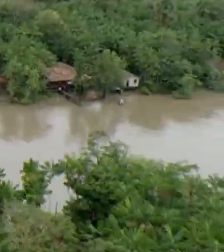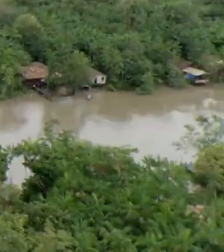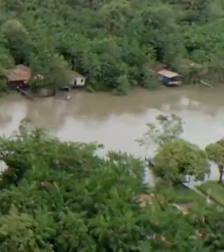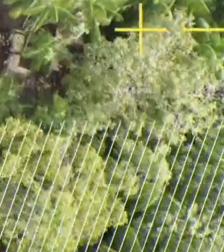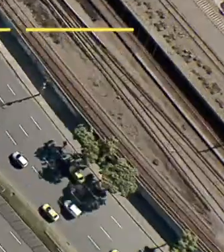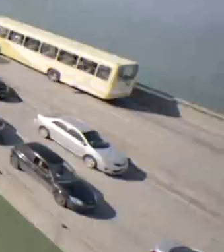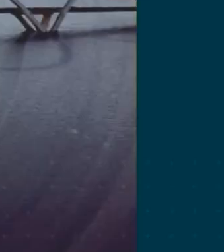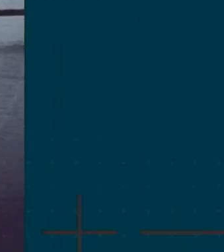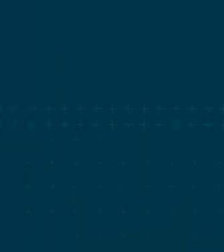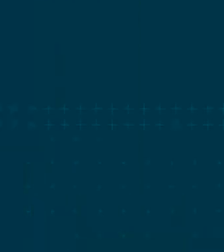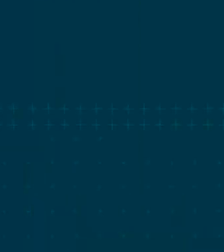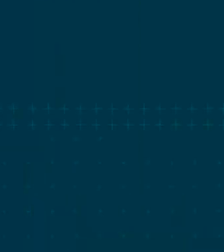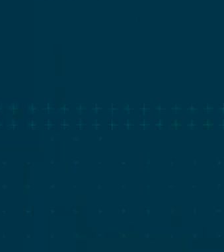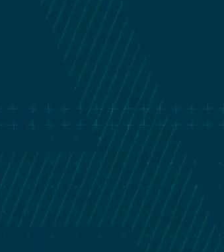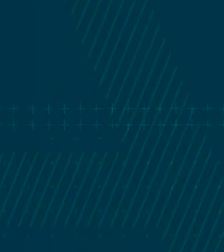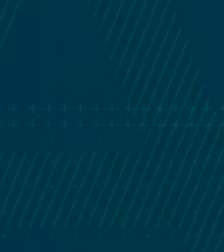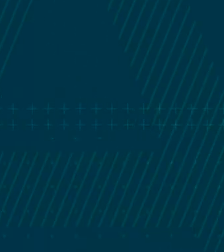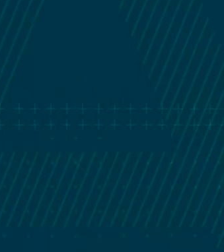Tchau.